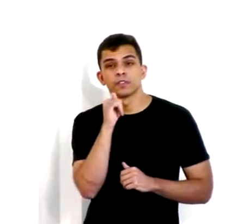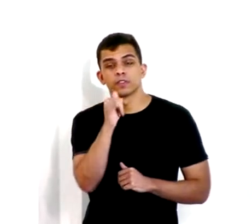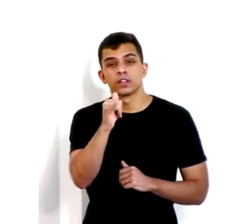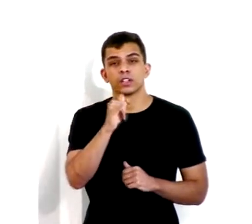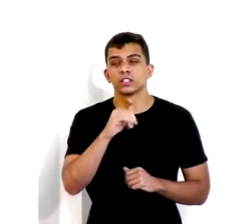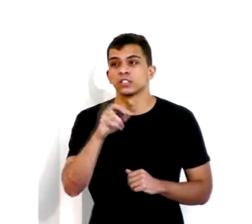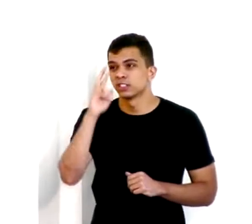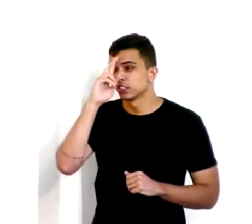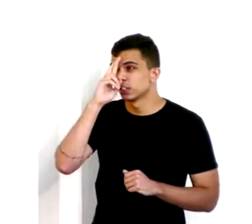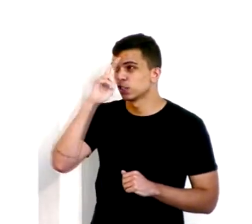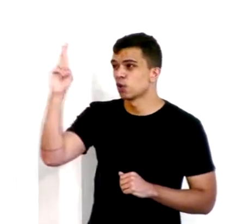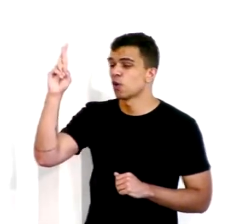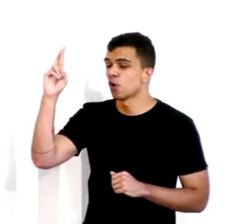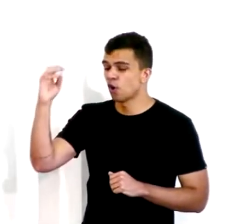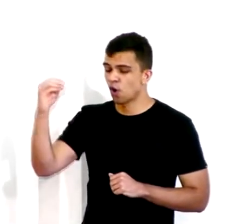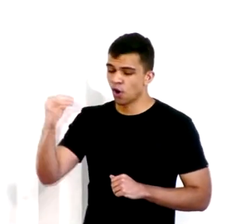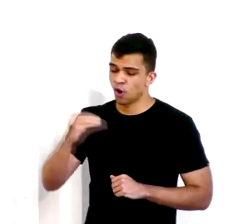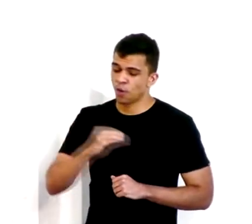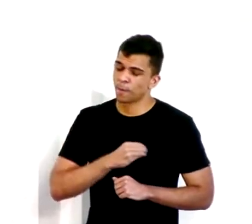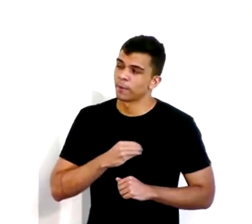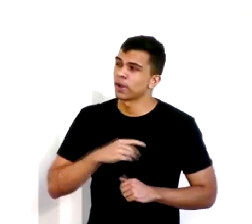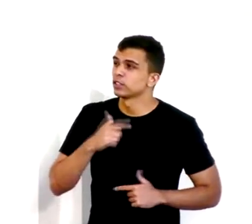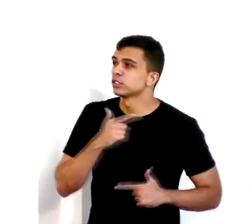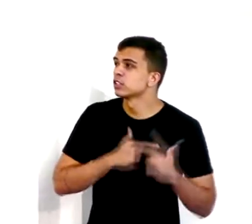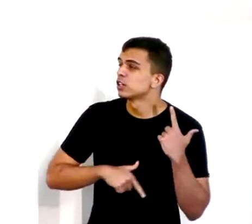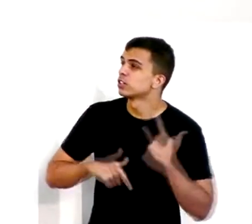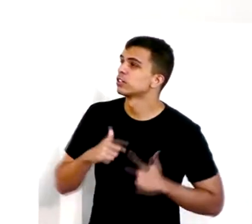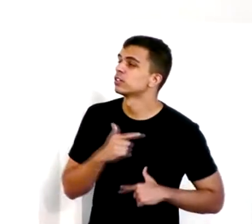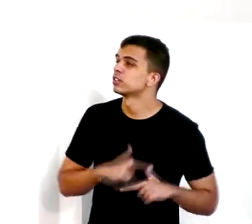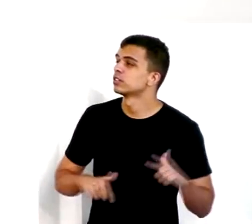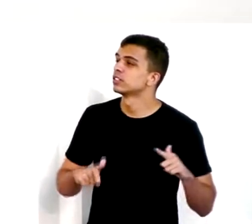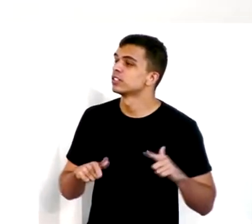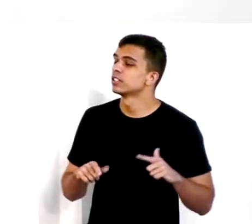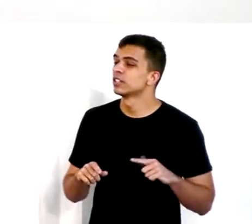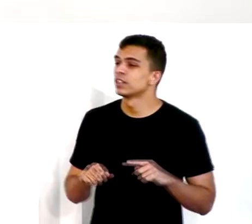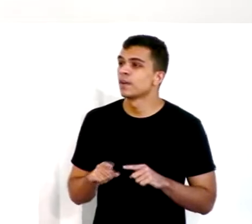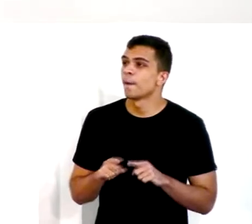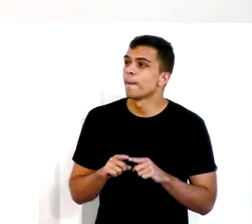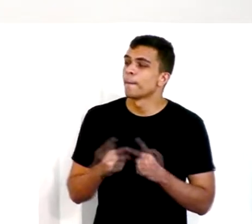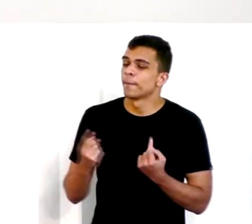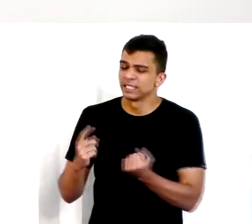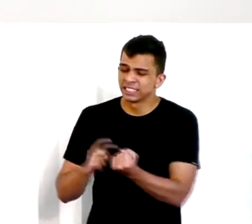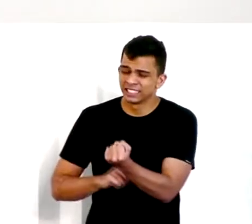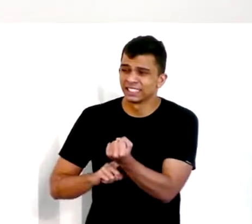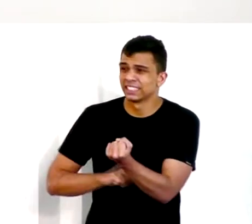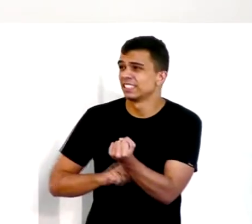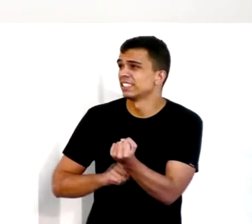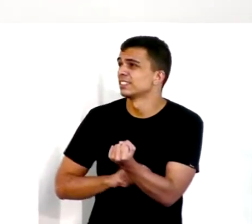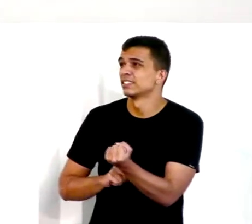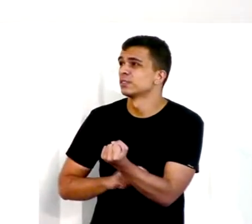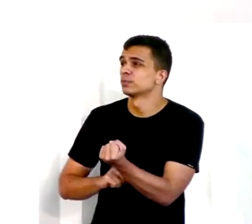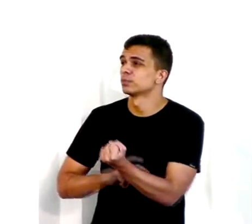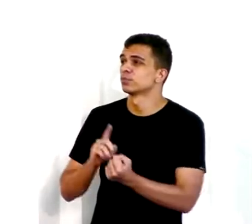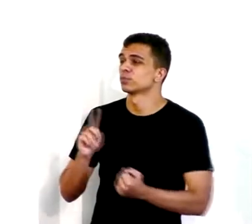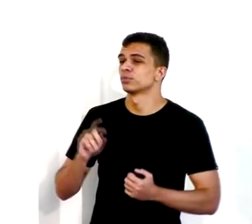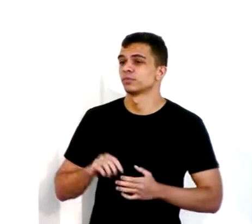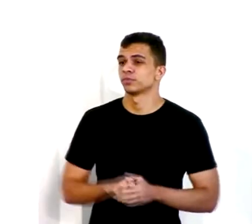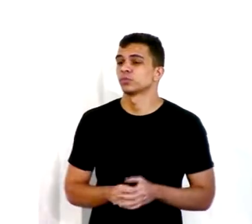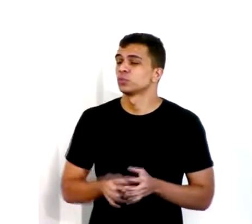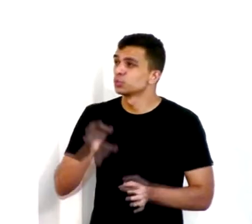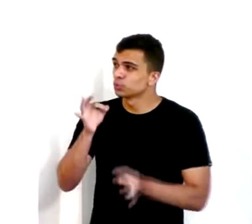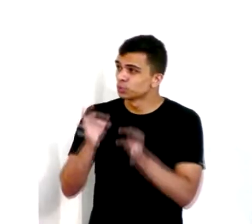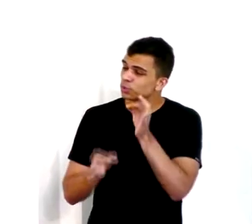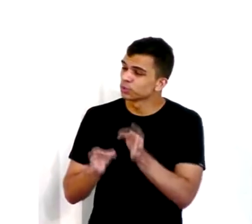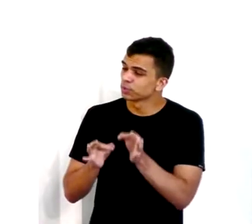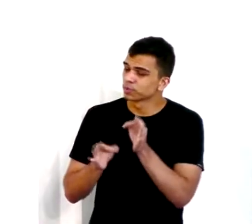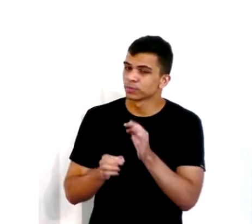meu pecado, mas não trata-o segundo a tua ira justa, porque a ira de Deus se